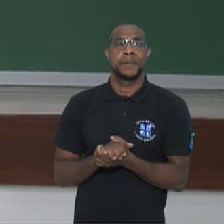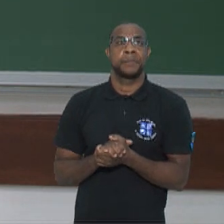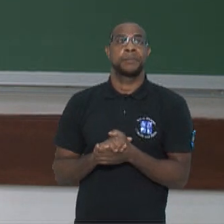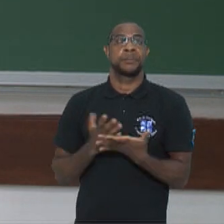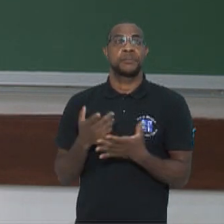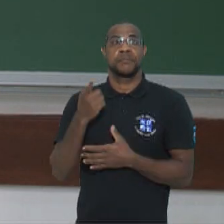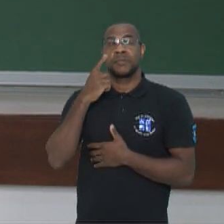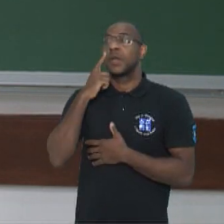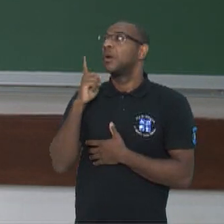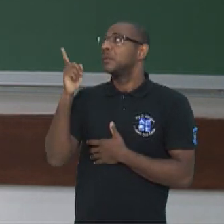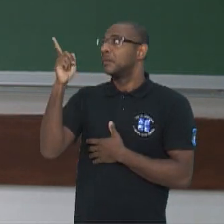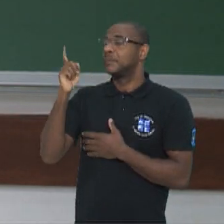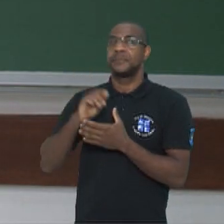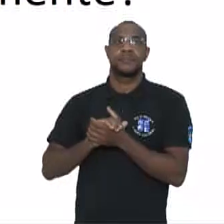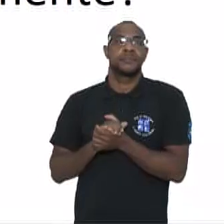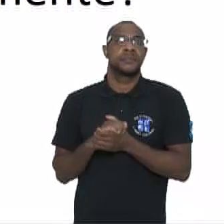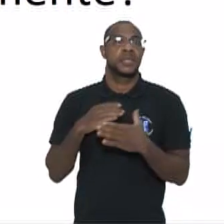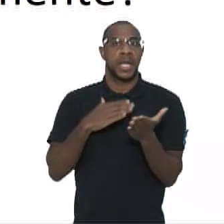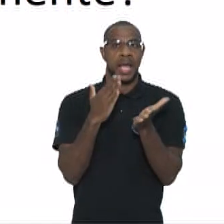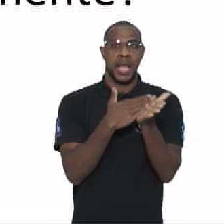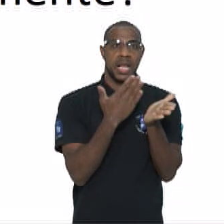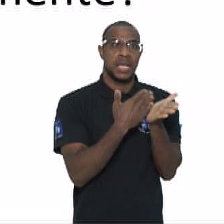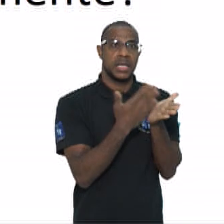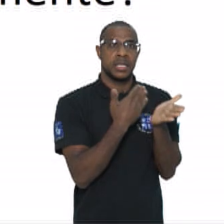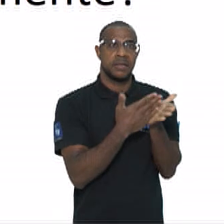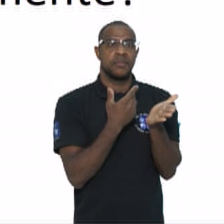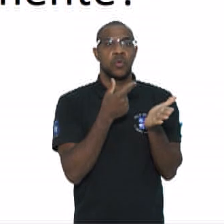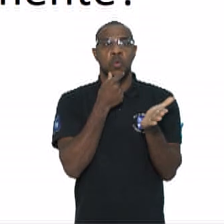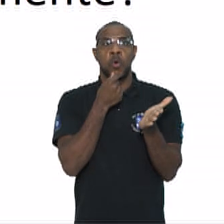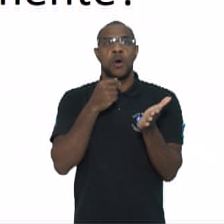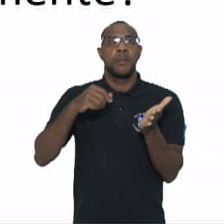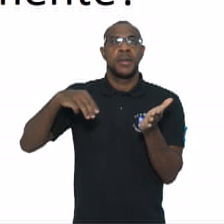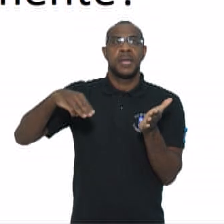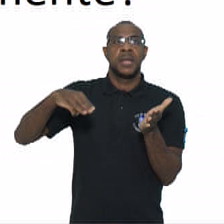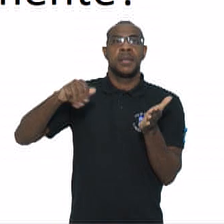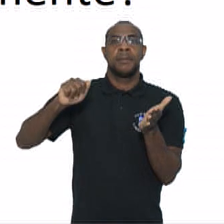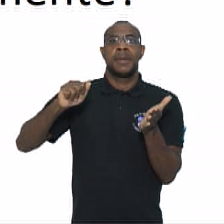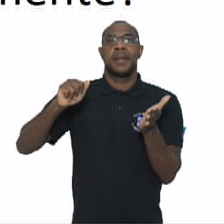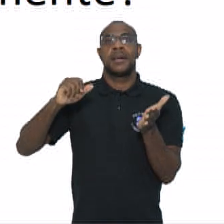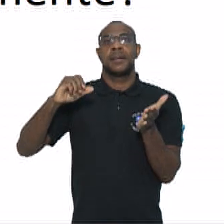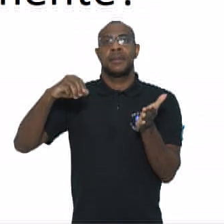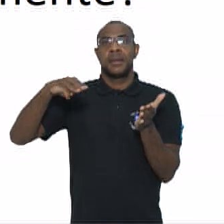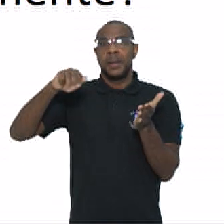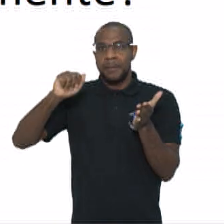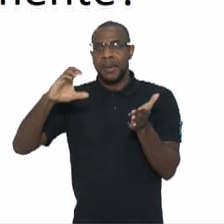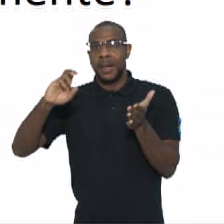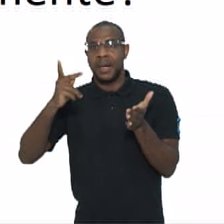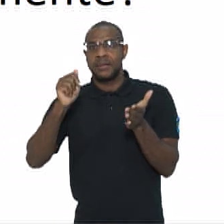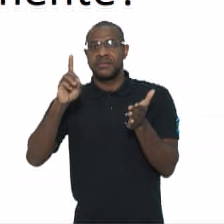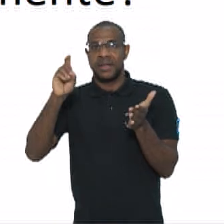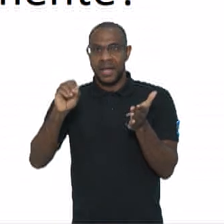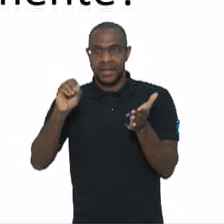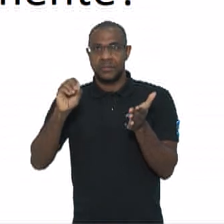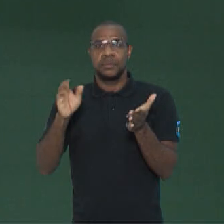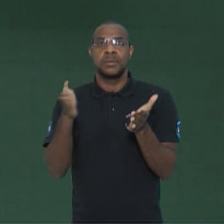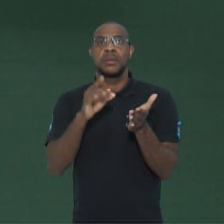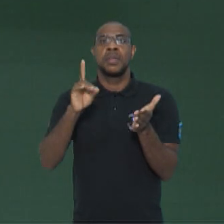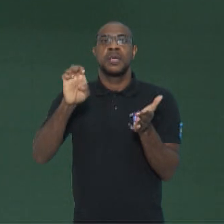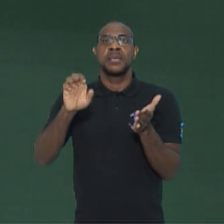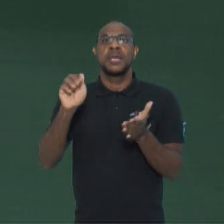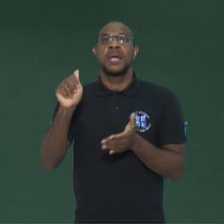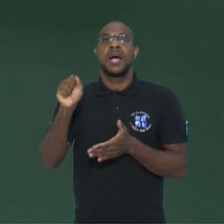Olhem só, pessoal, eu tenho o livro do Machado de Assis, Memórias Póstumas de Brás Cubas, que vocês já leram, né?